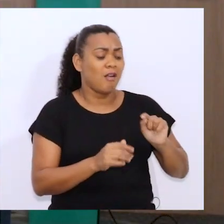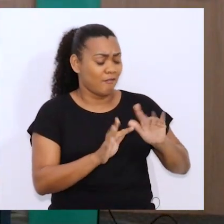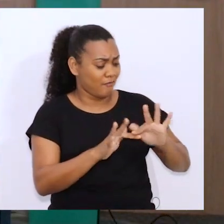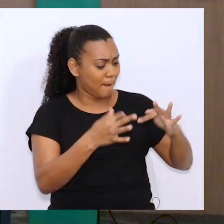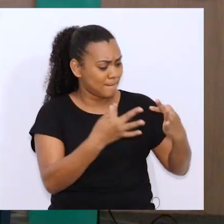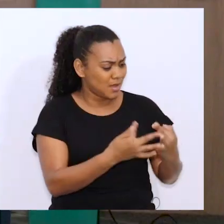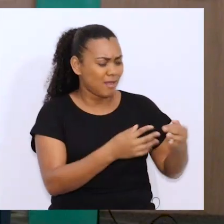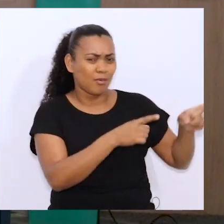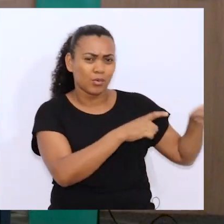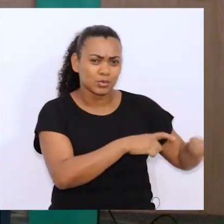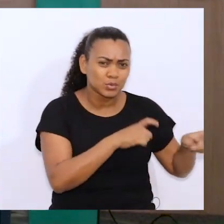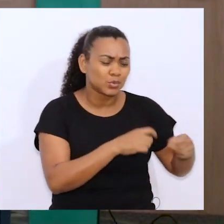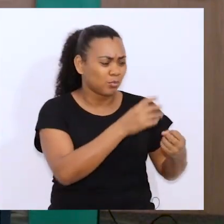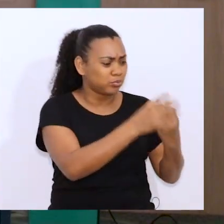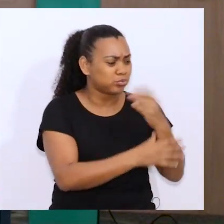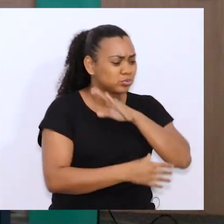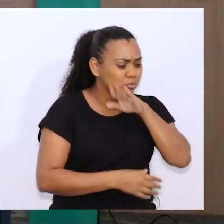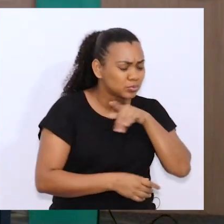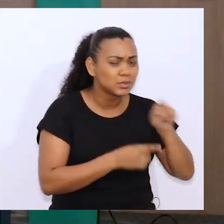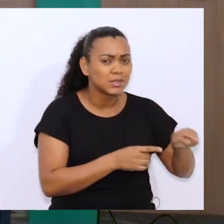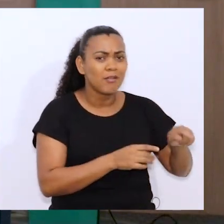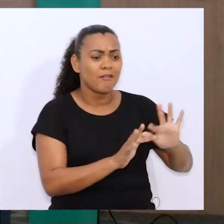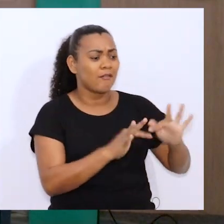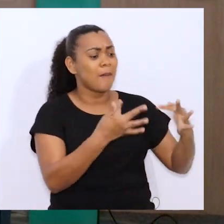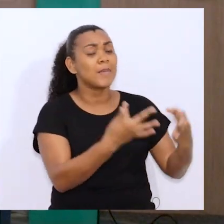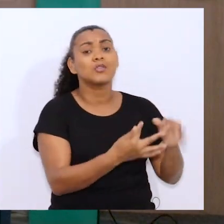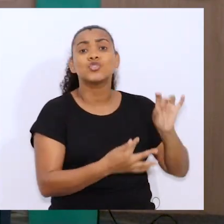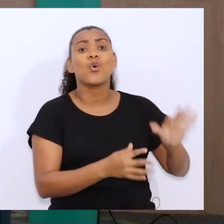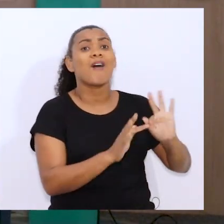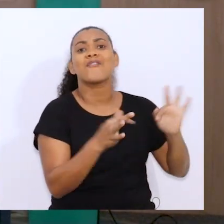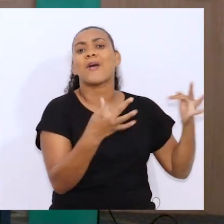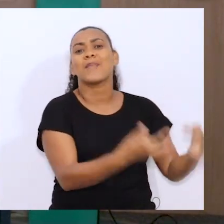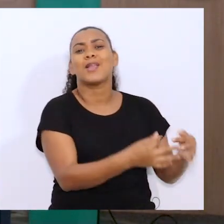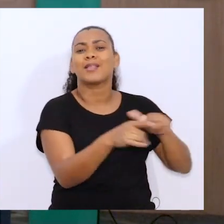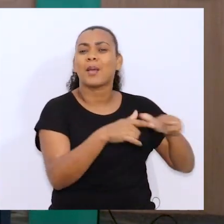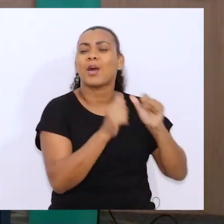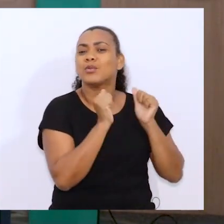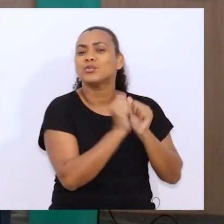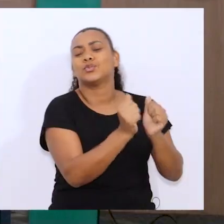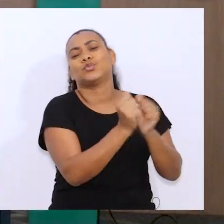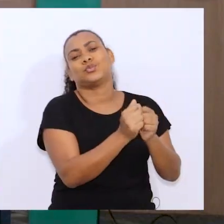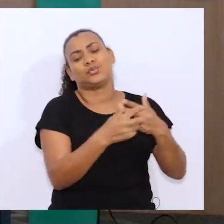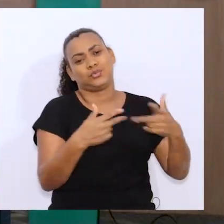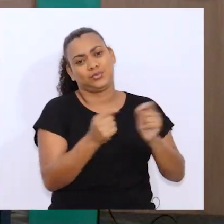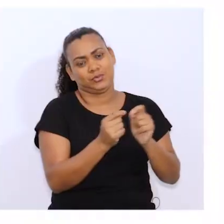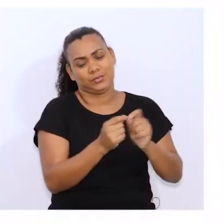familiar, uma agricultura familiar, uma pecuária familiar, é a família que trabalha junto nessa